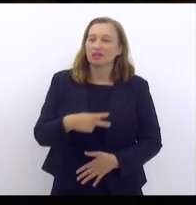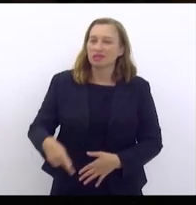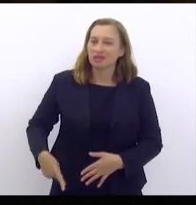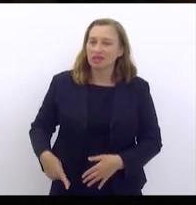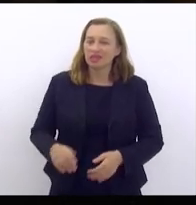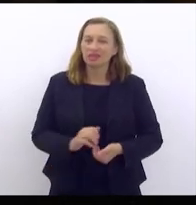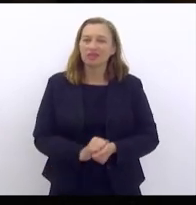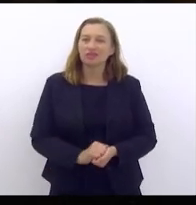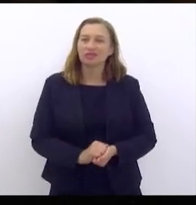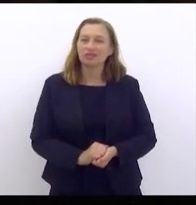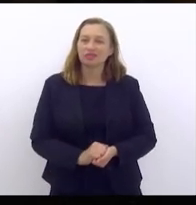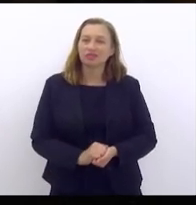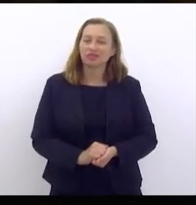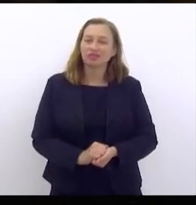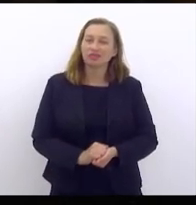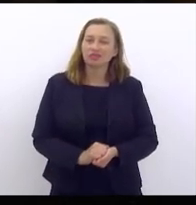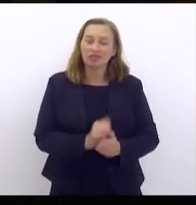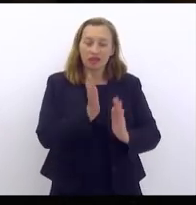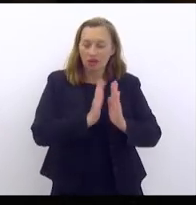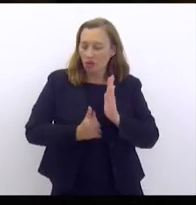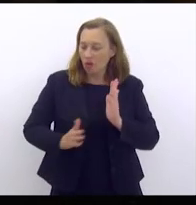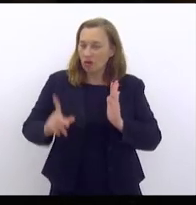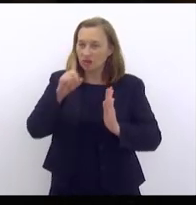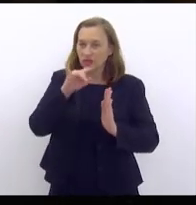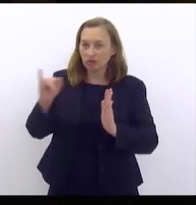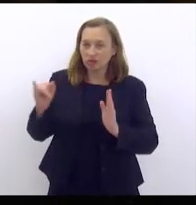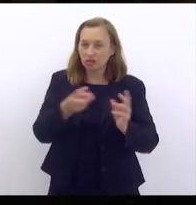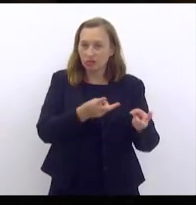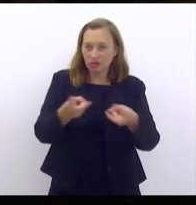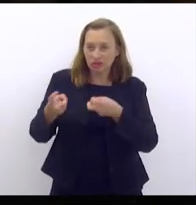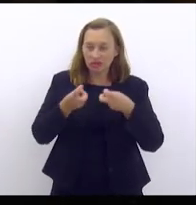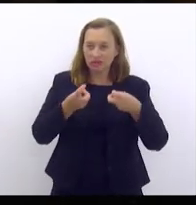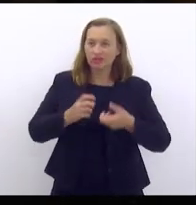participando ativamente da ordem do dia.